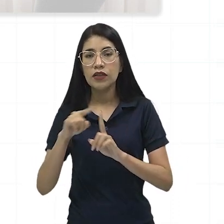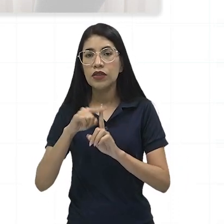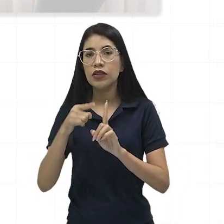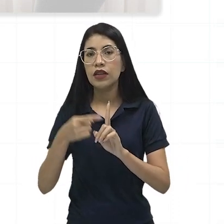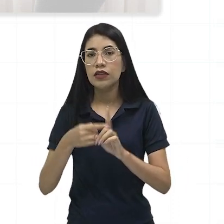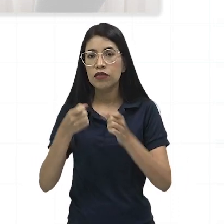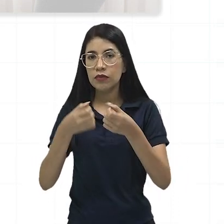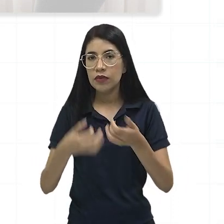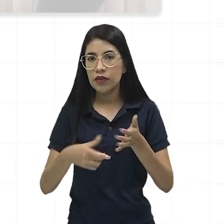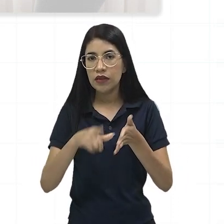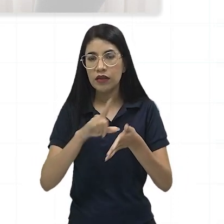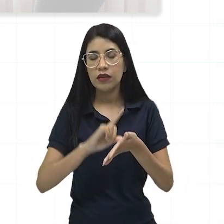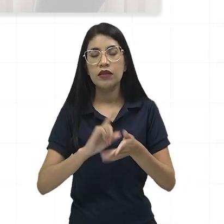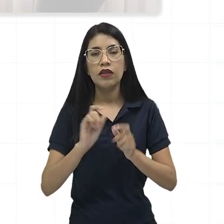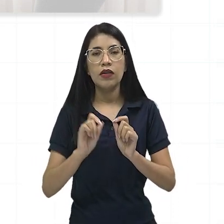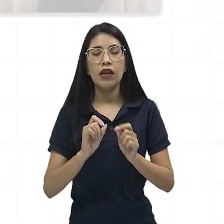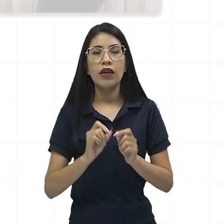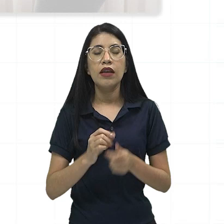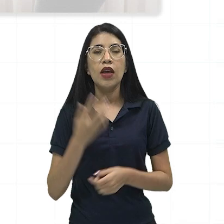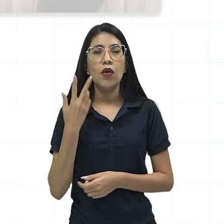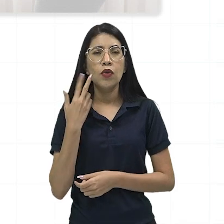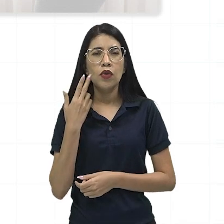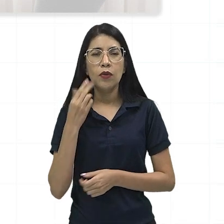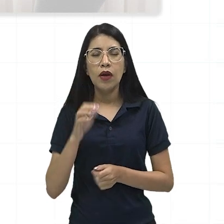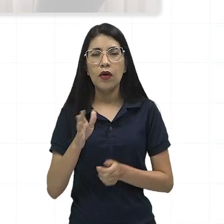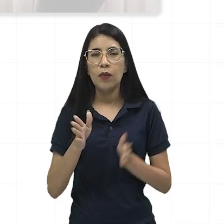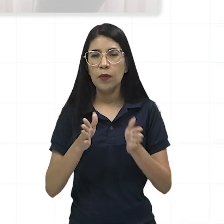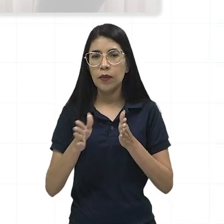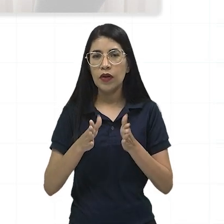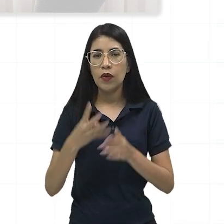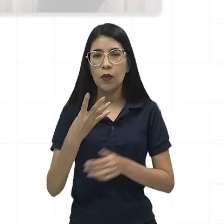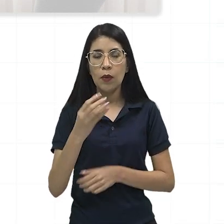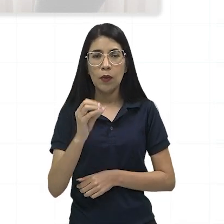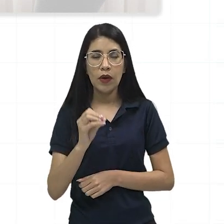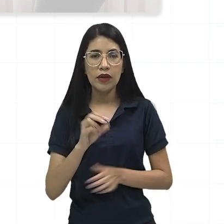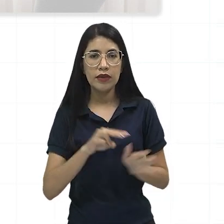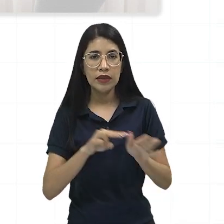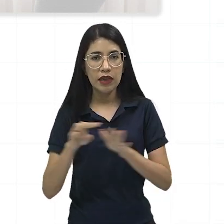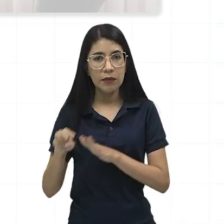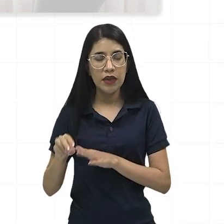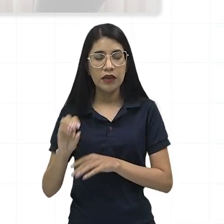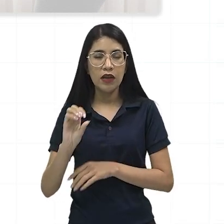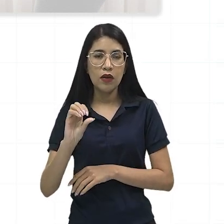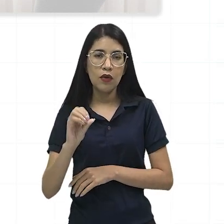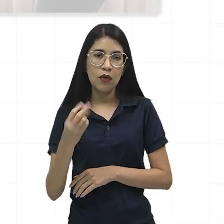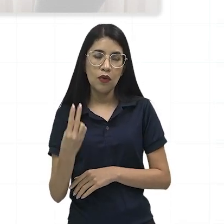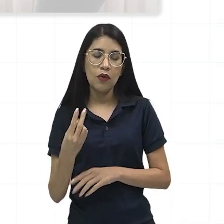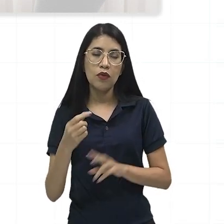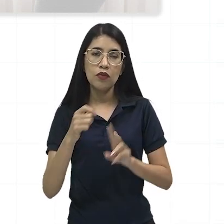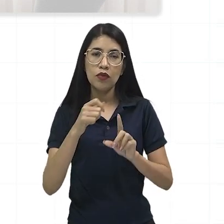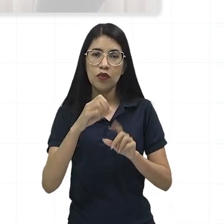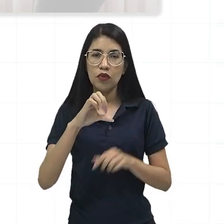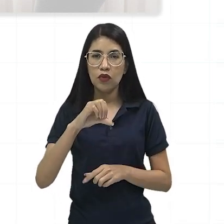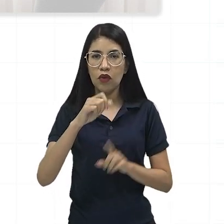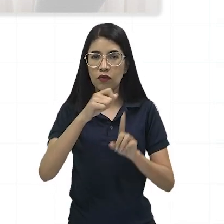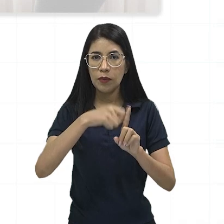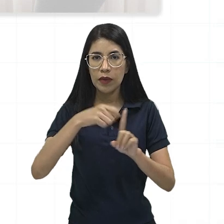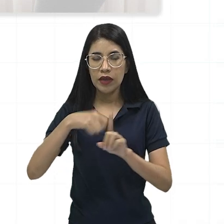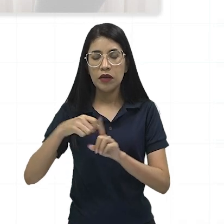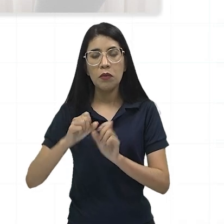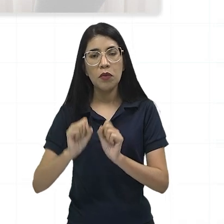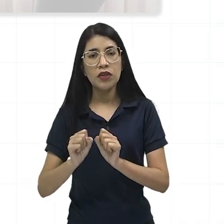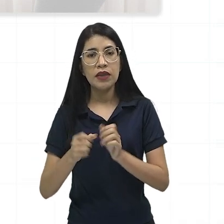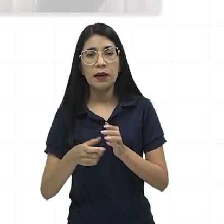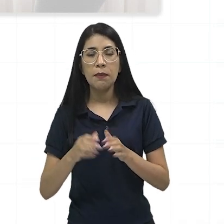para vocês, né, um tempo normal, ele ocorre entre 40 semanas ou 9 meses, não é exato, né, um pouco mais, um